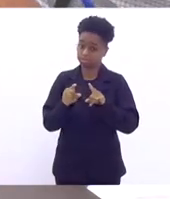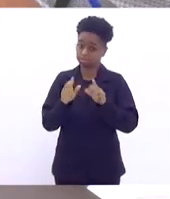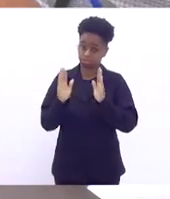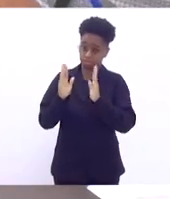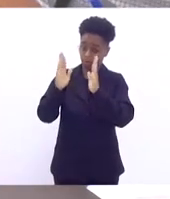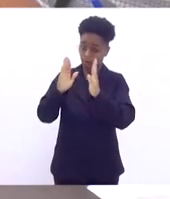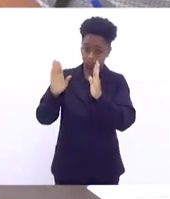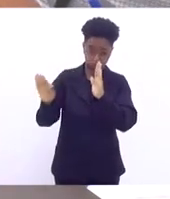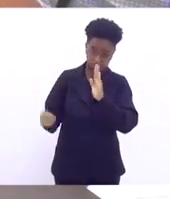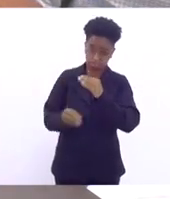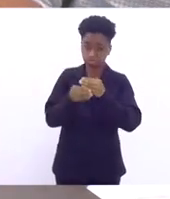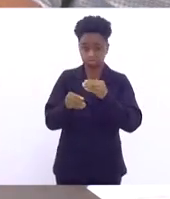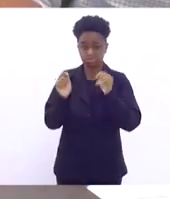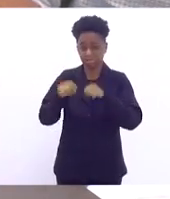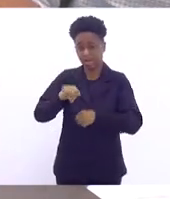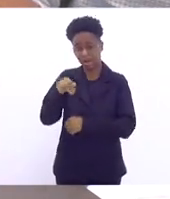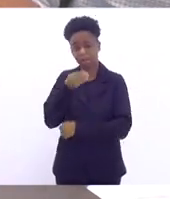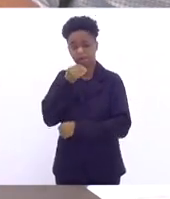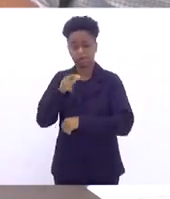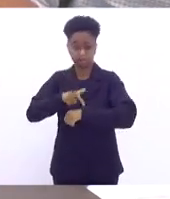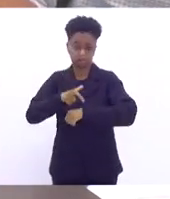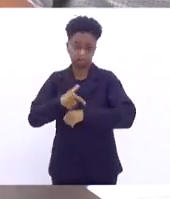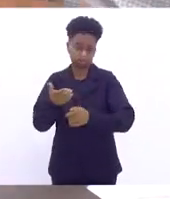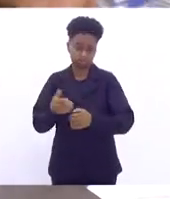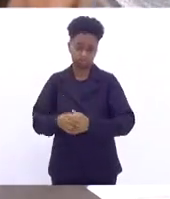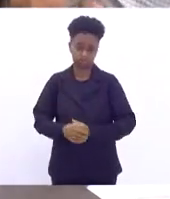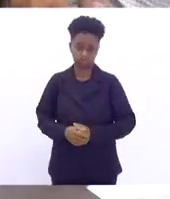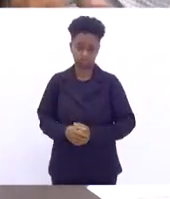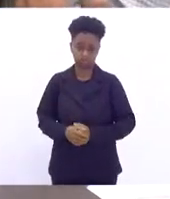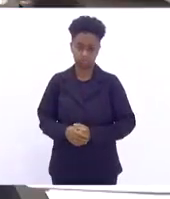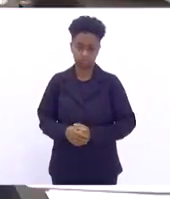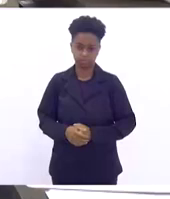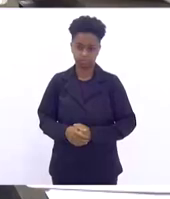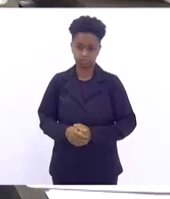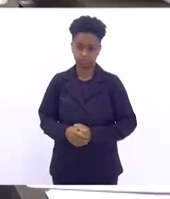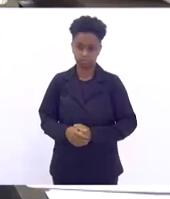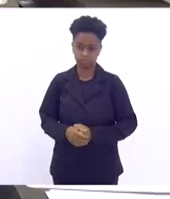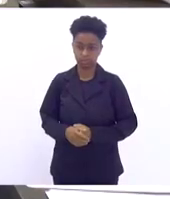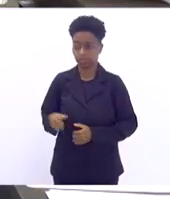bloco para a gente aproveitar os minutos que nos restam o deputado